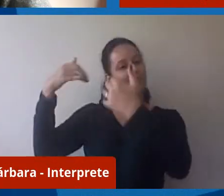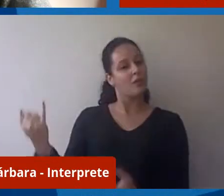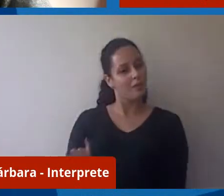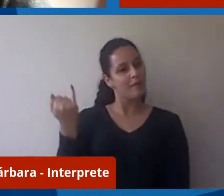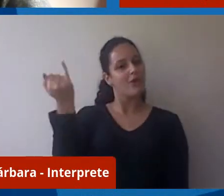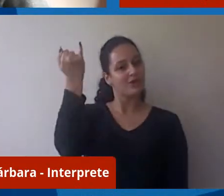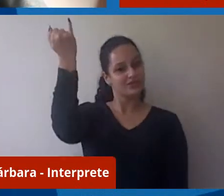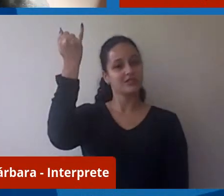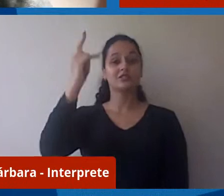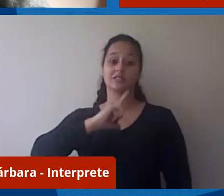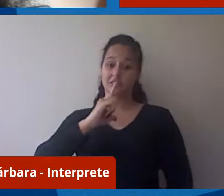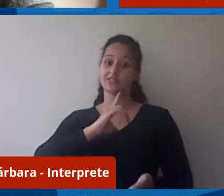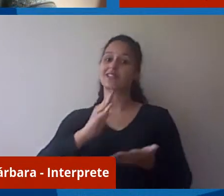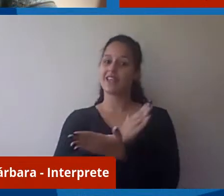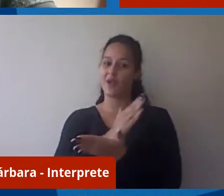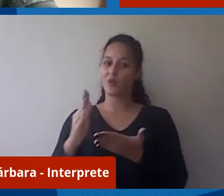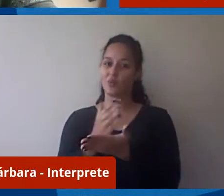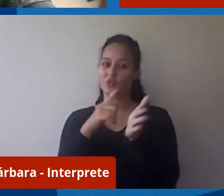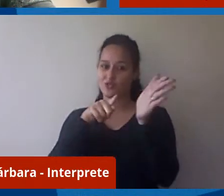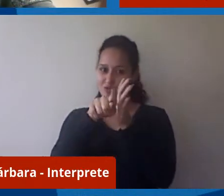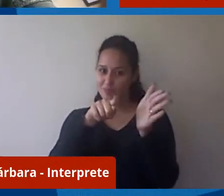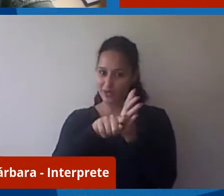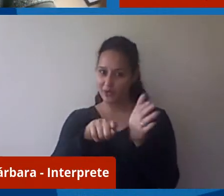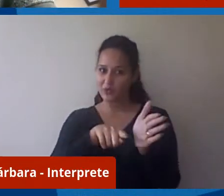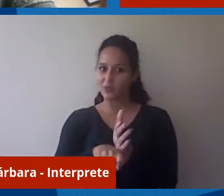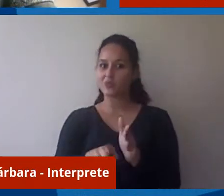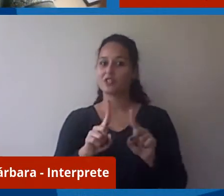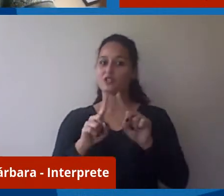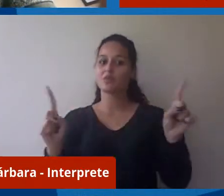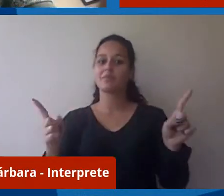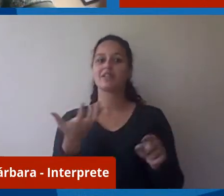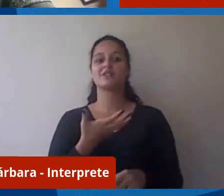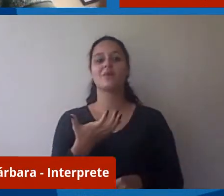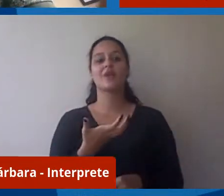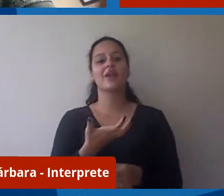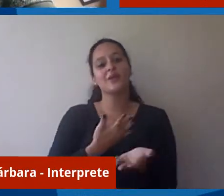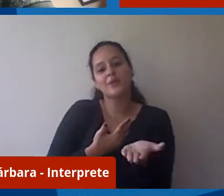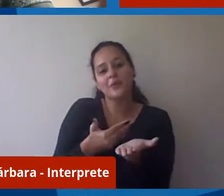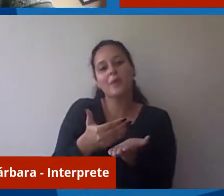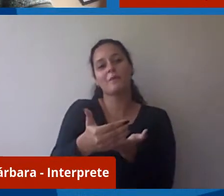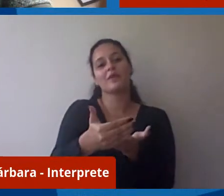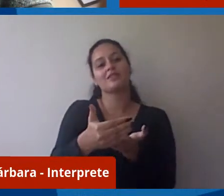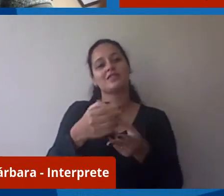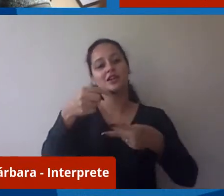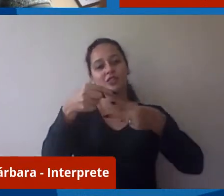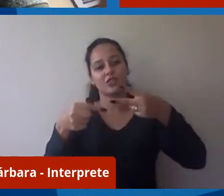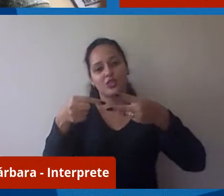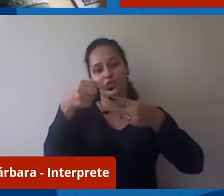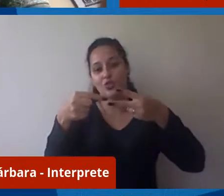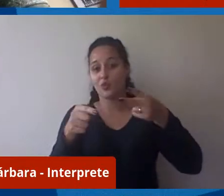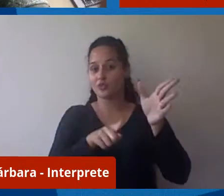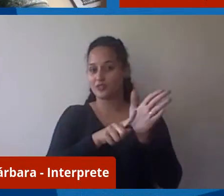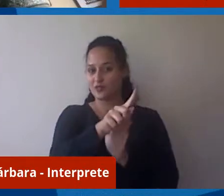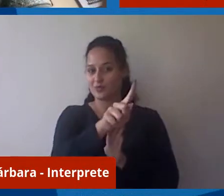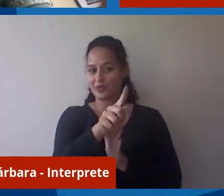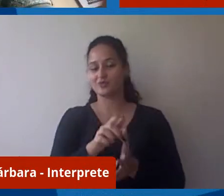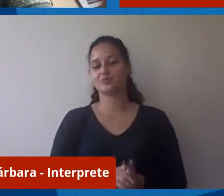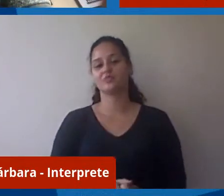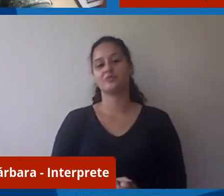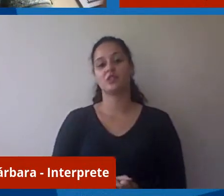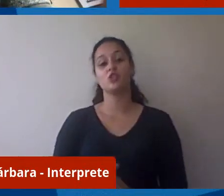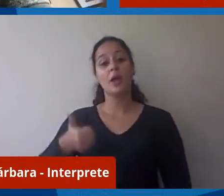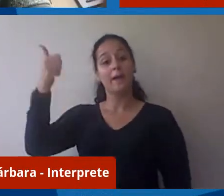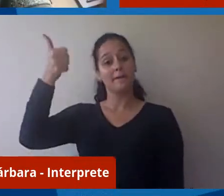algumas questões no chat, mas eu queria começar trazendo aqui duas questõezinhas para o senhor. Né?